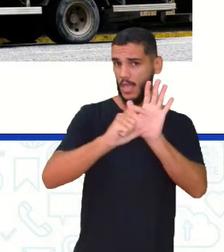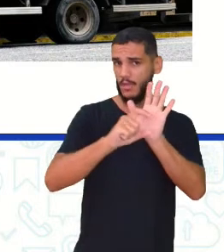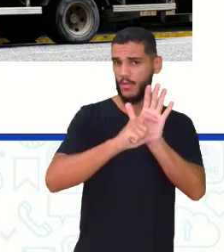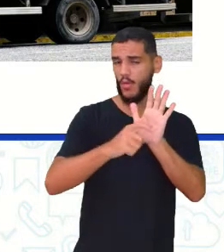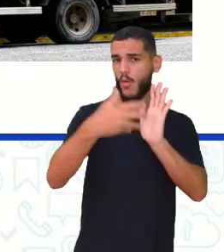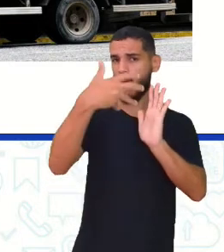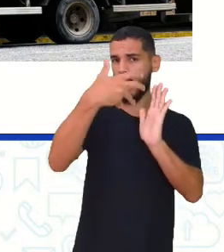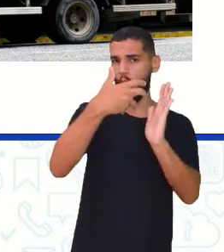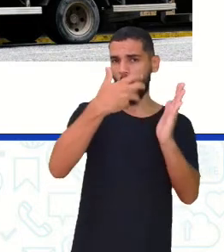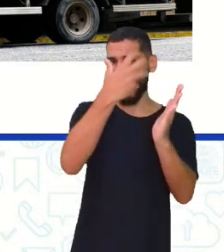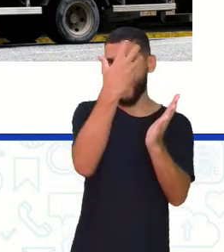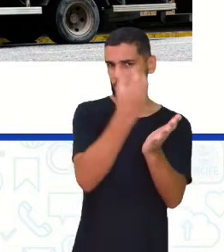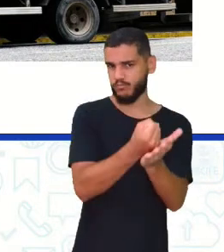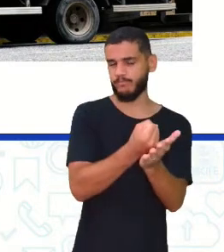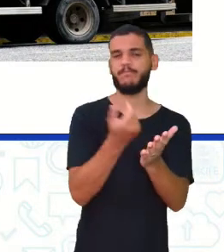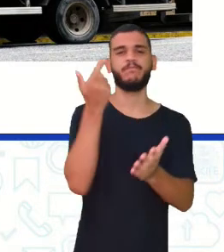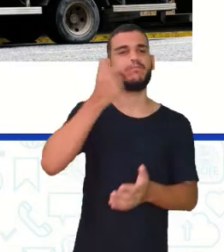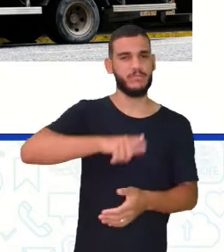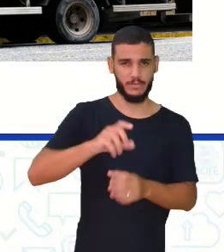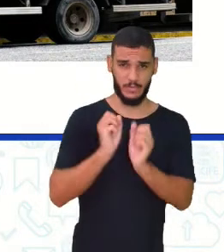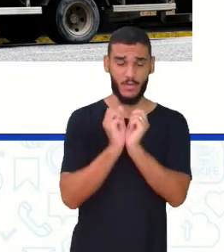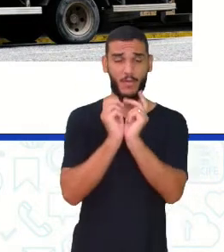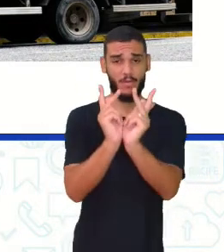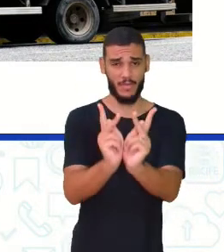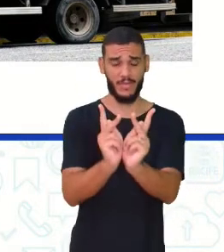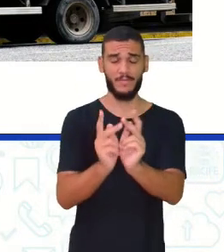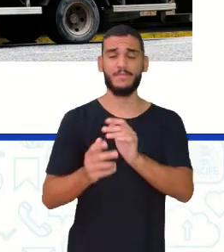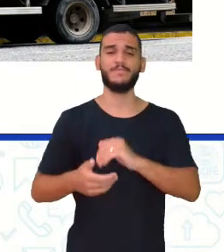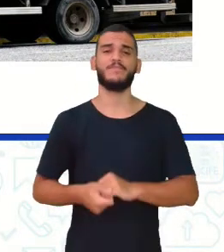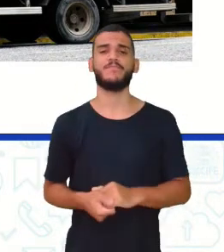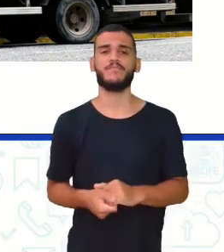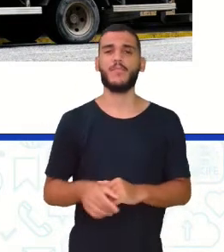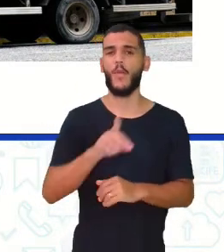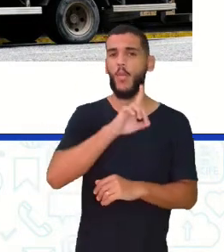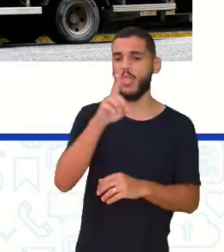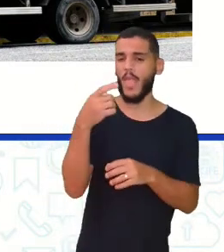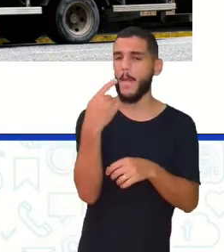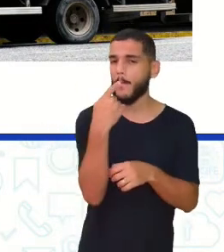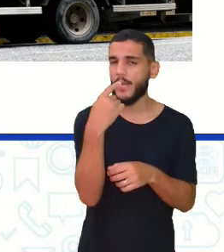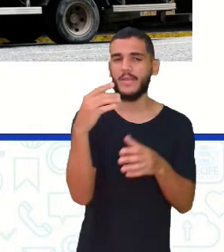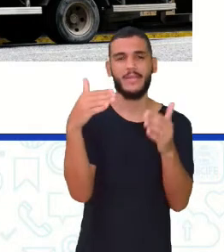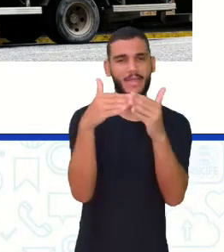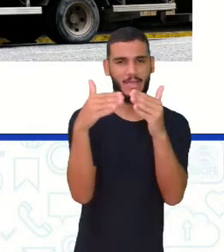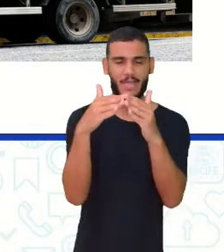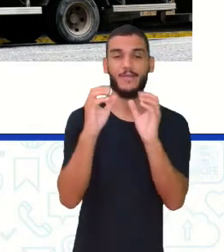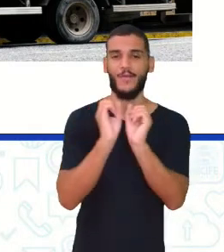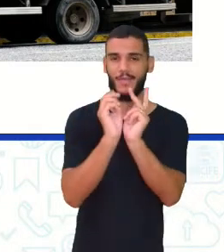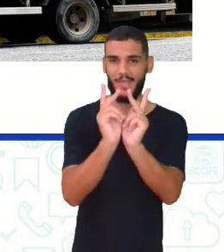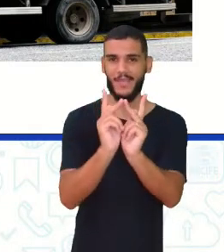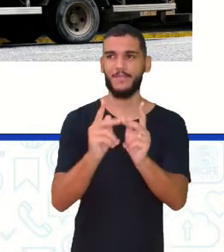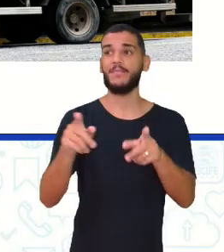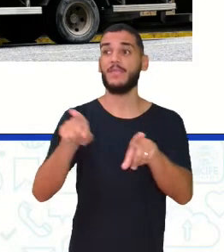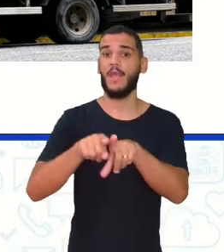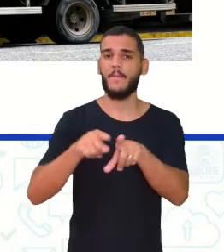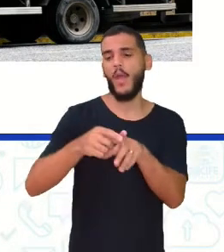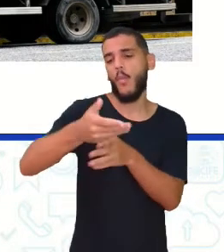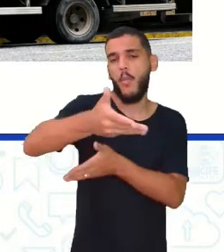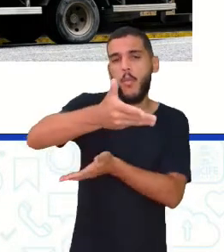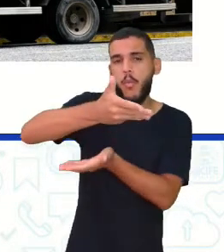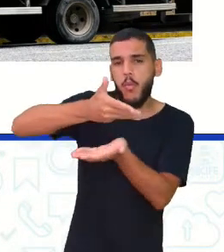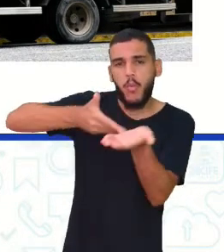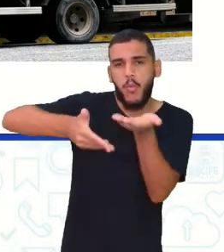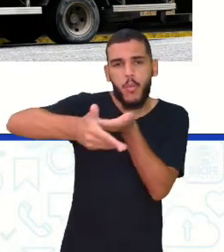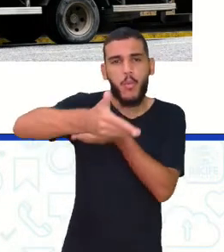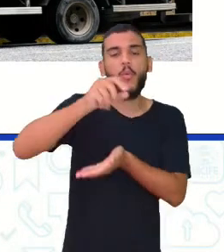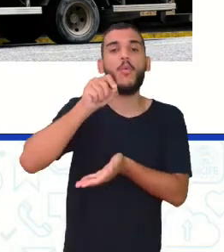Code, pega essa agenda e vê qual é o dia que está mais próximo aí da sua casa. Passa também isso no seu grupo do